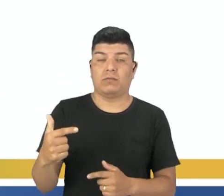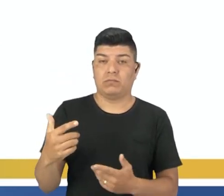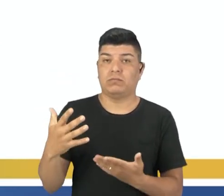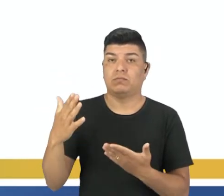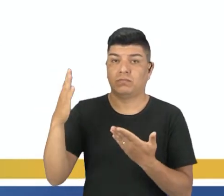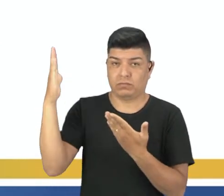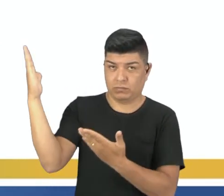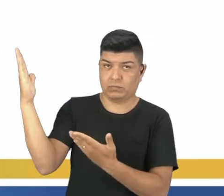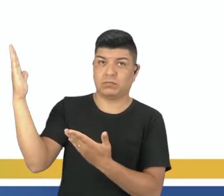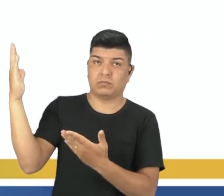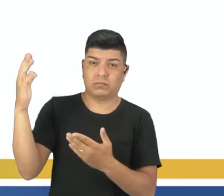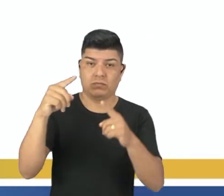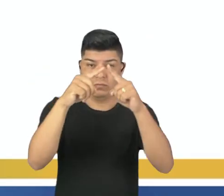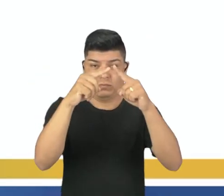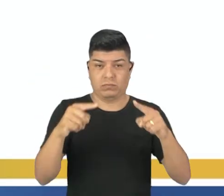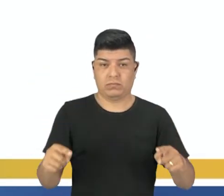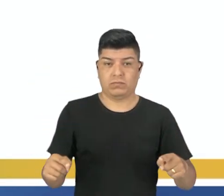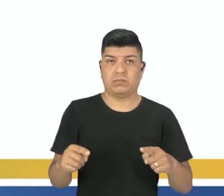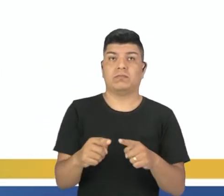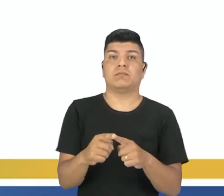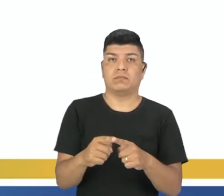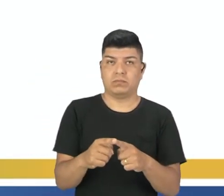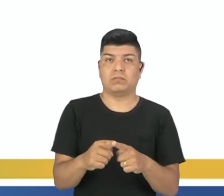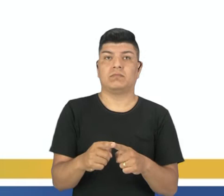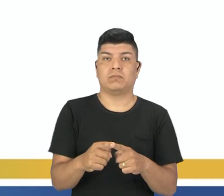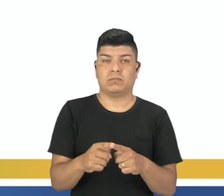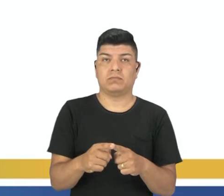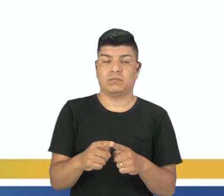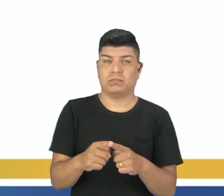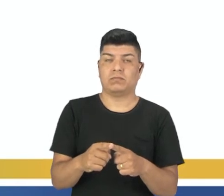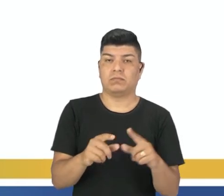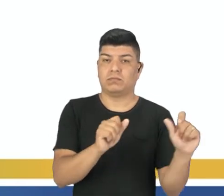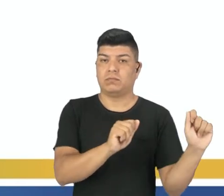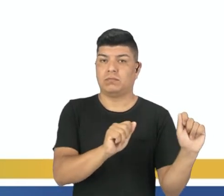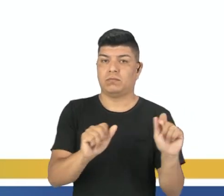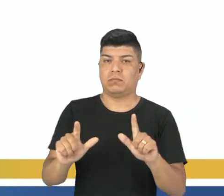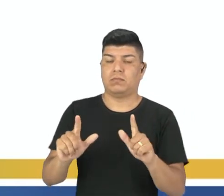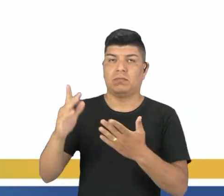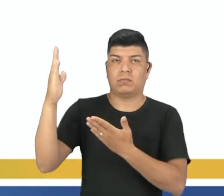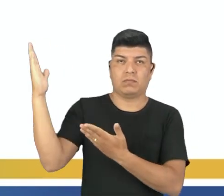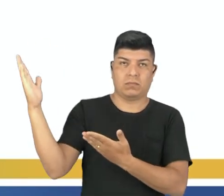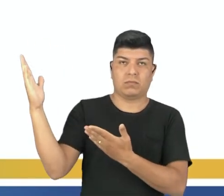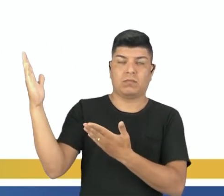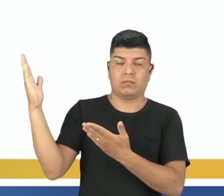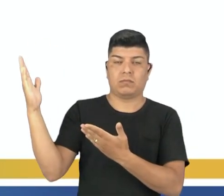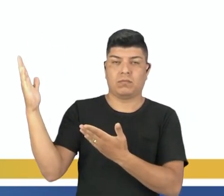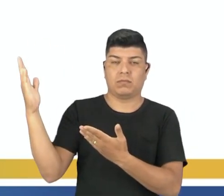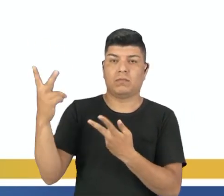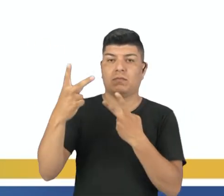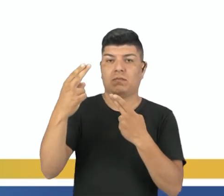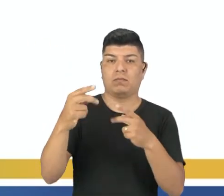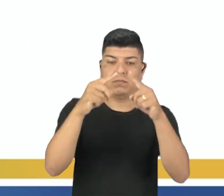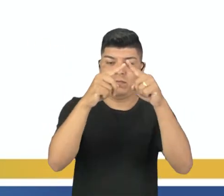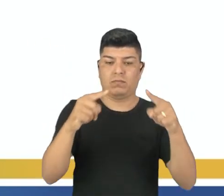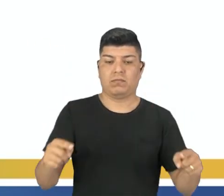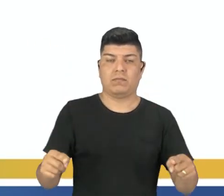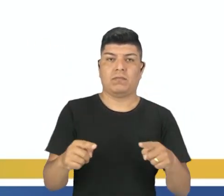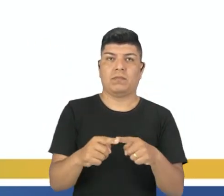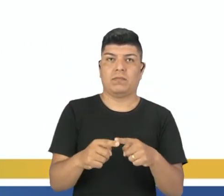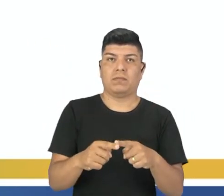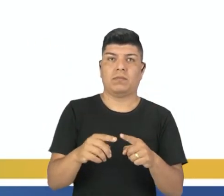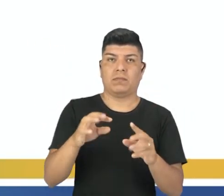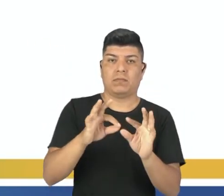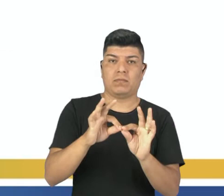2 Já que é um triângulo né vai ser dado aí é pela fórmula da área do triângulo que é